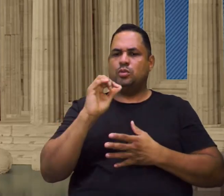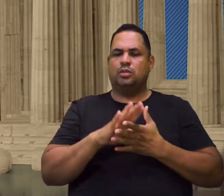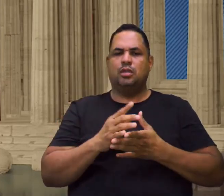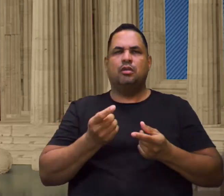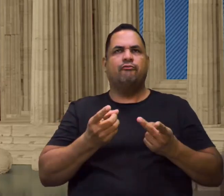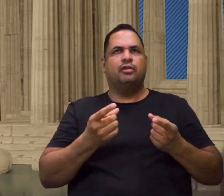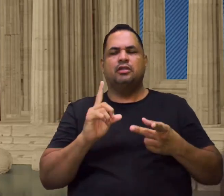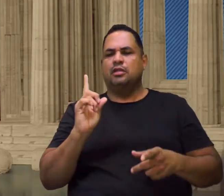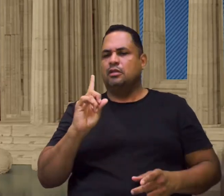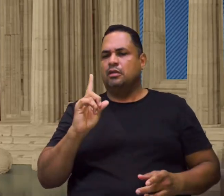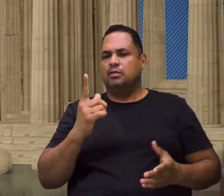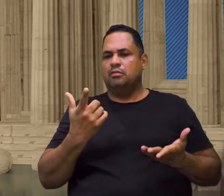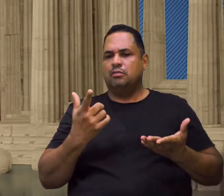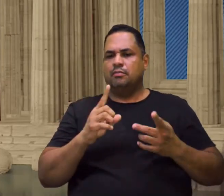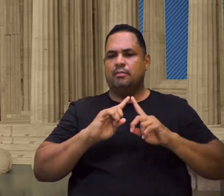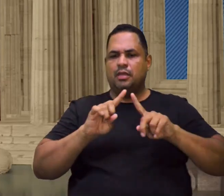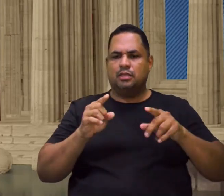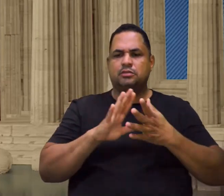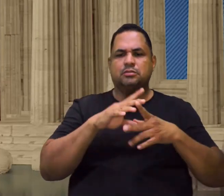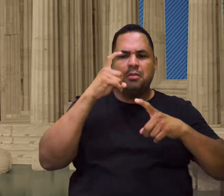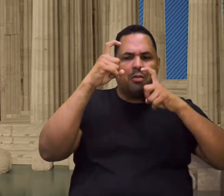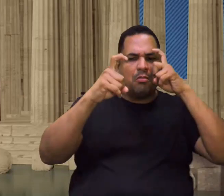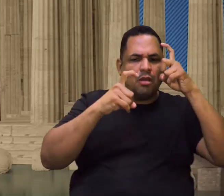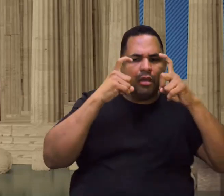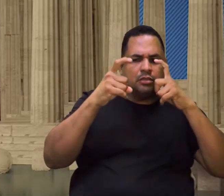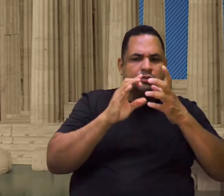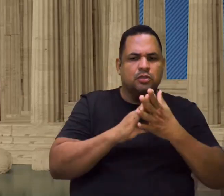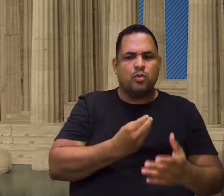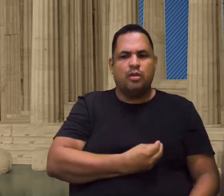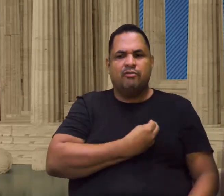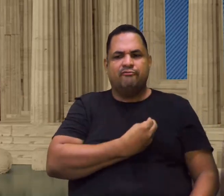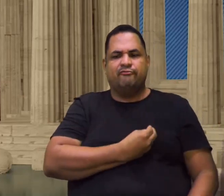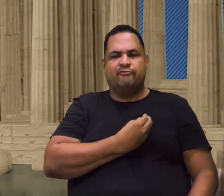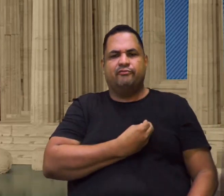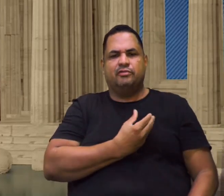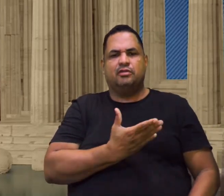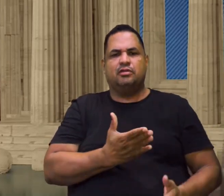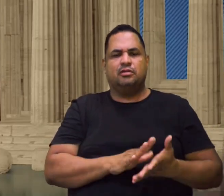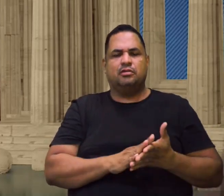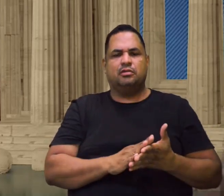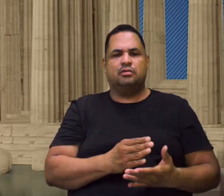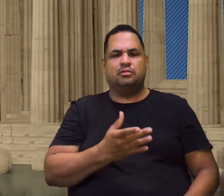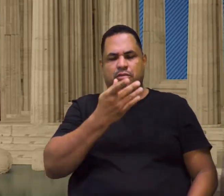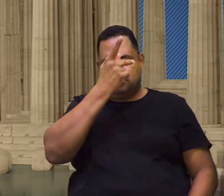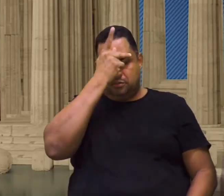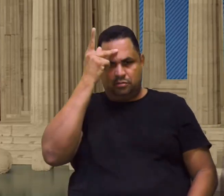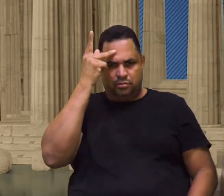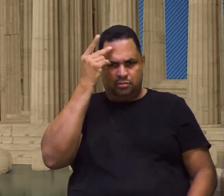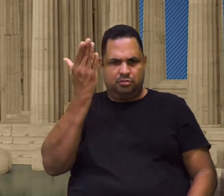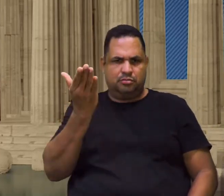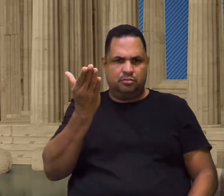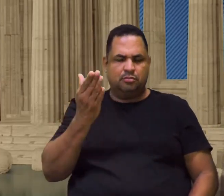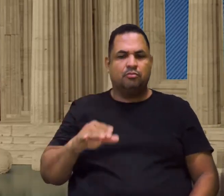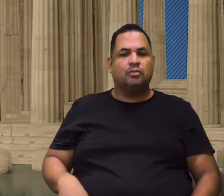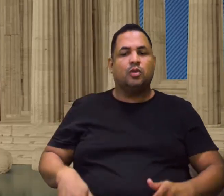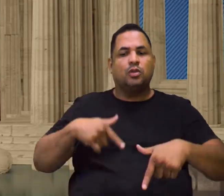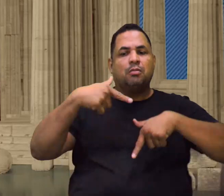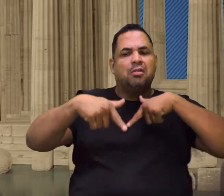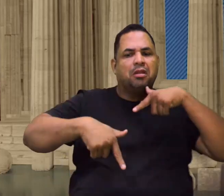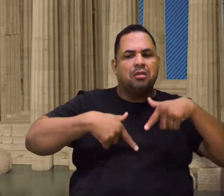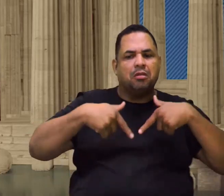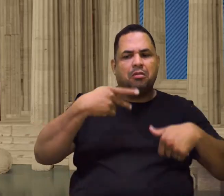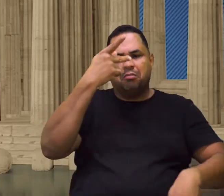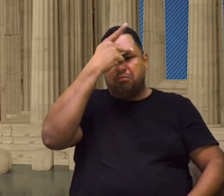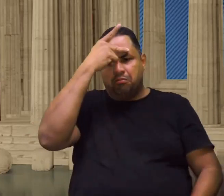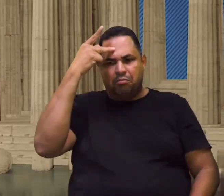capital e etc., mas é como se fosse o capital consequência, mas vislumbra o bem-estar do funcionário,